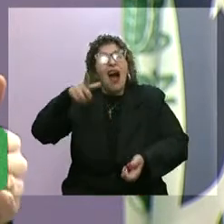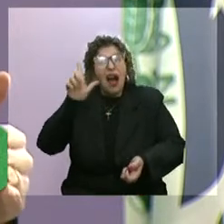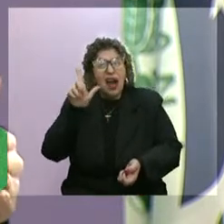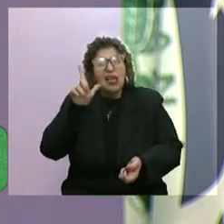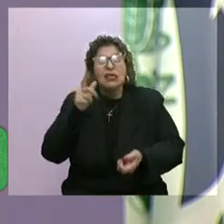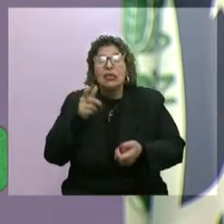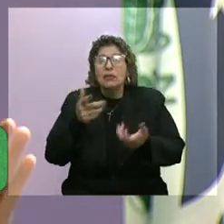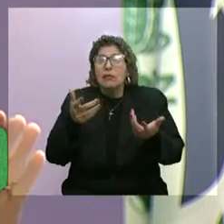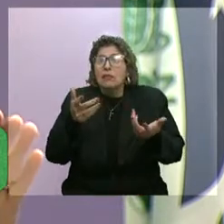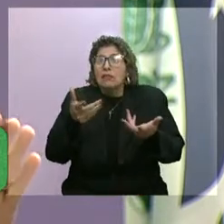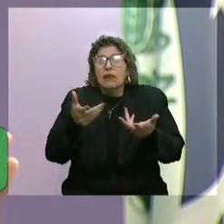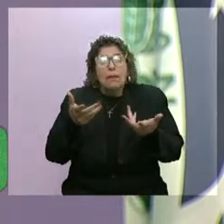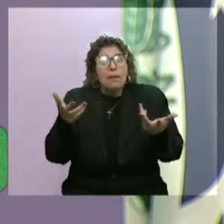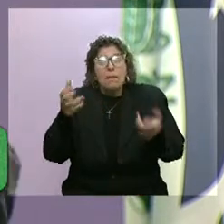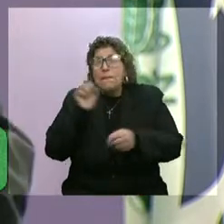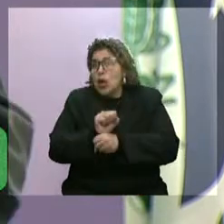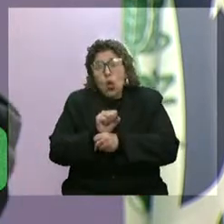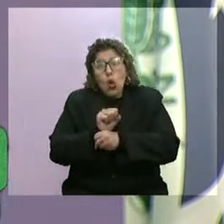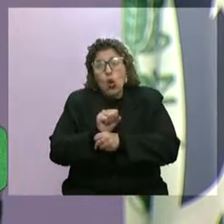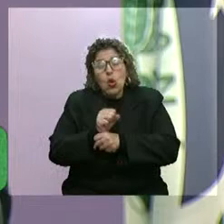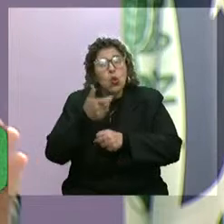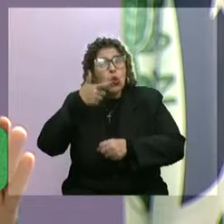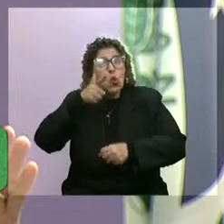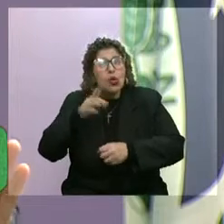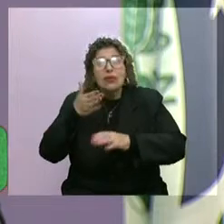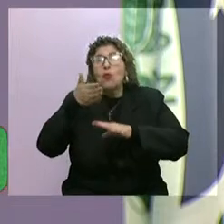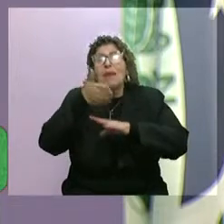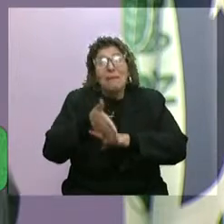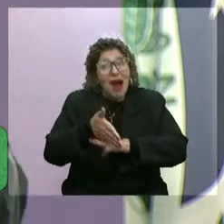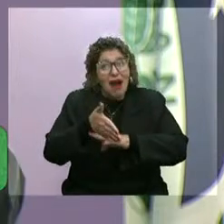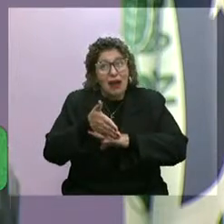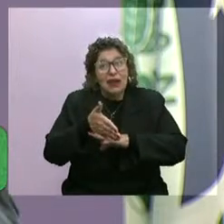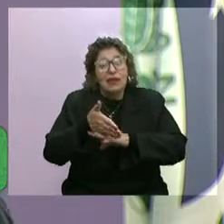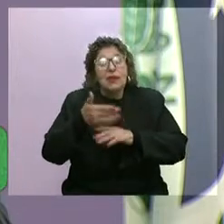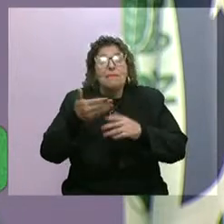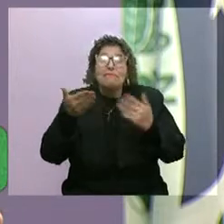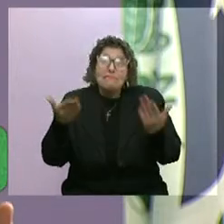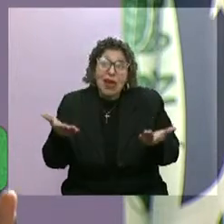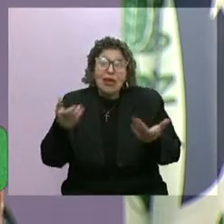ele simplesmente parou. Então, ele não está com nada atrasado, mas